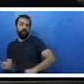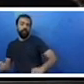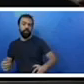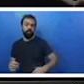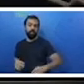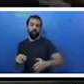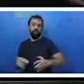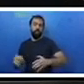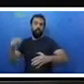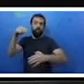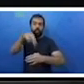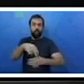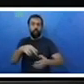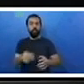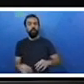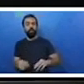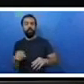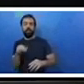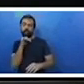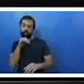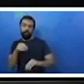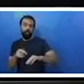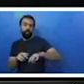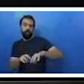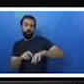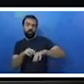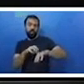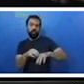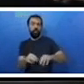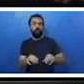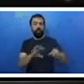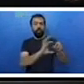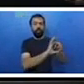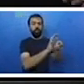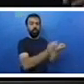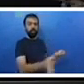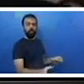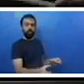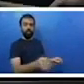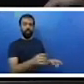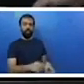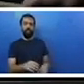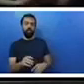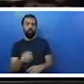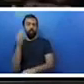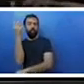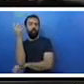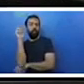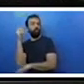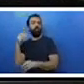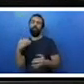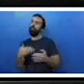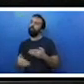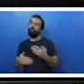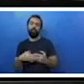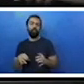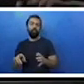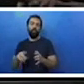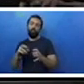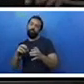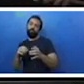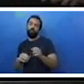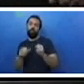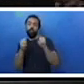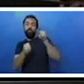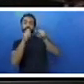como rampas, escadas, muros, corrimãos, calçadas, árvores ou qualquer outro lugar onde se possa escalar